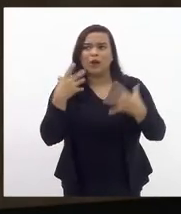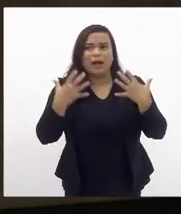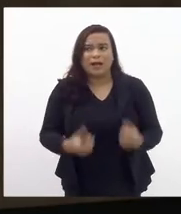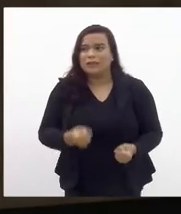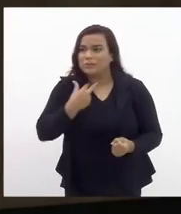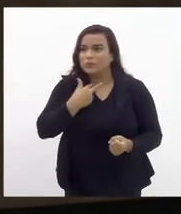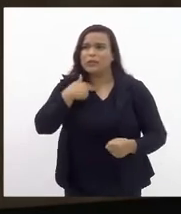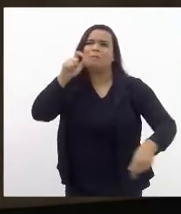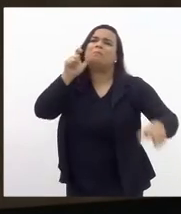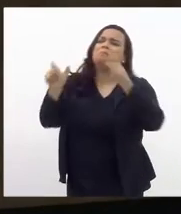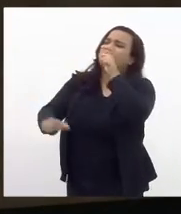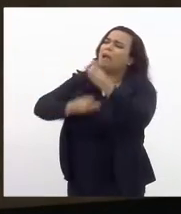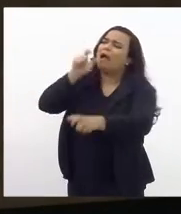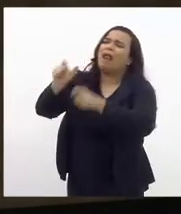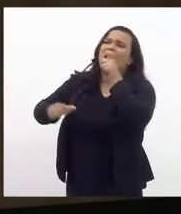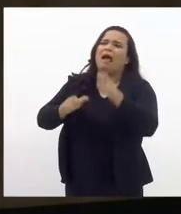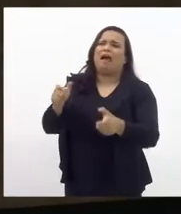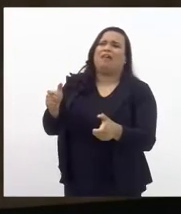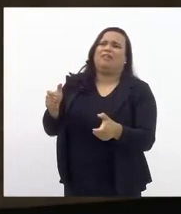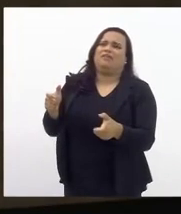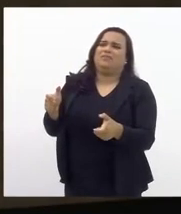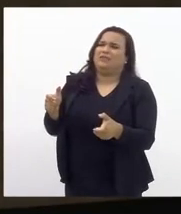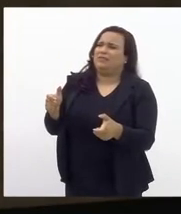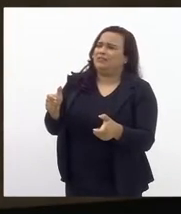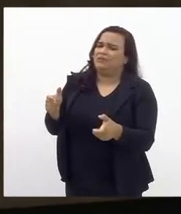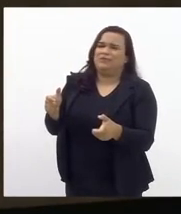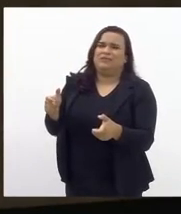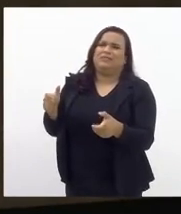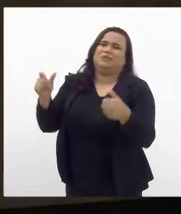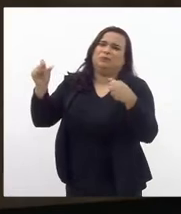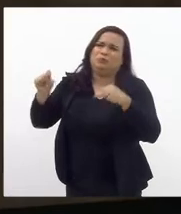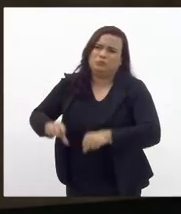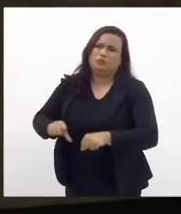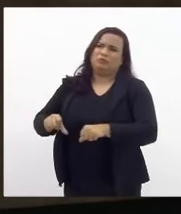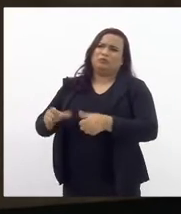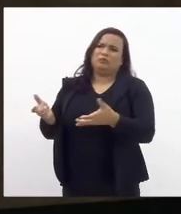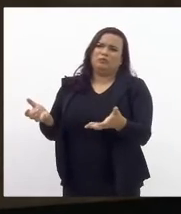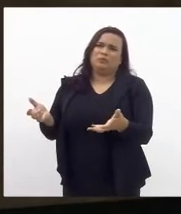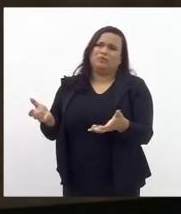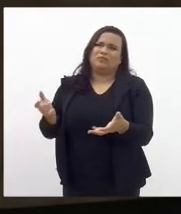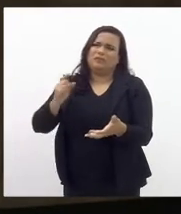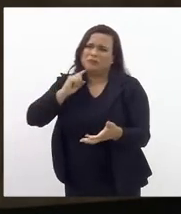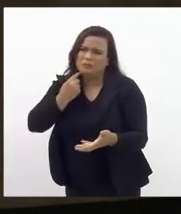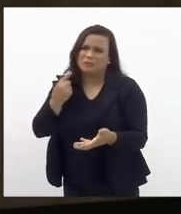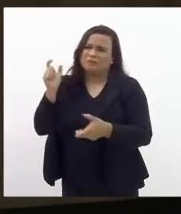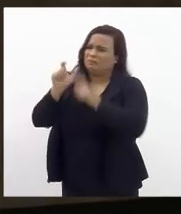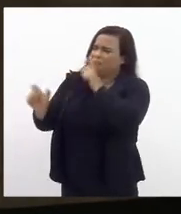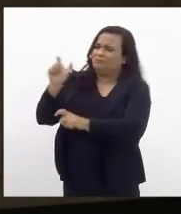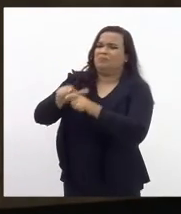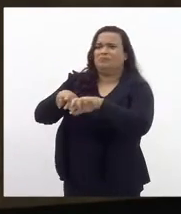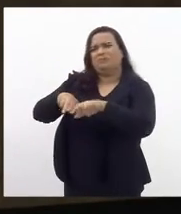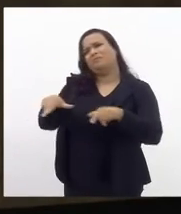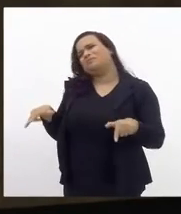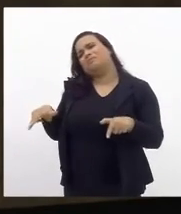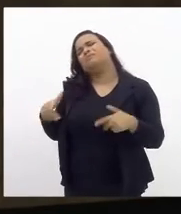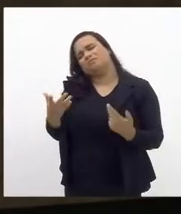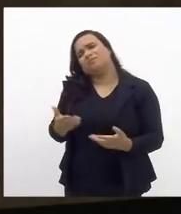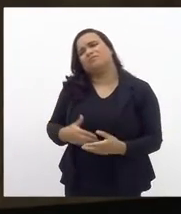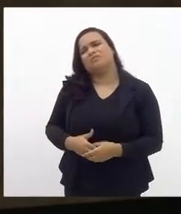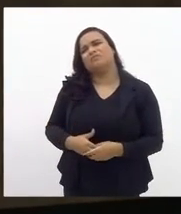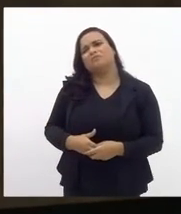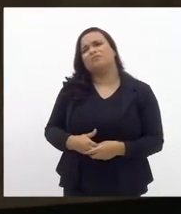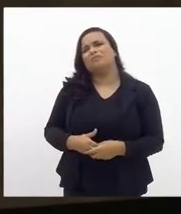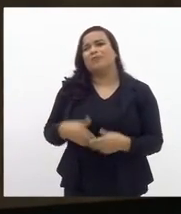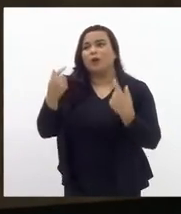palavras de baixo nível, palavras assintosas, atentatórias, à